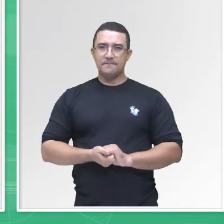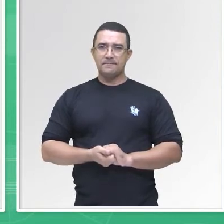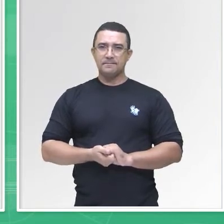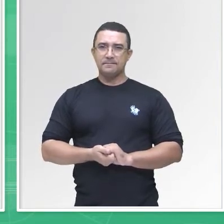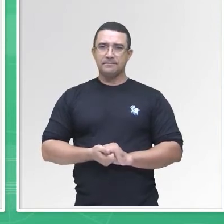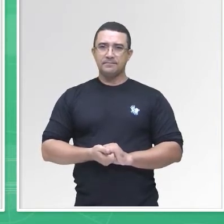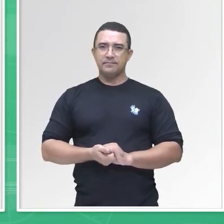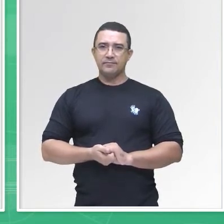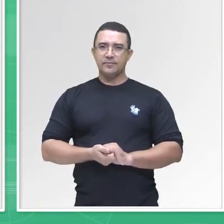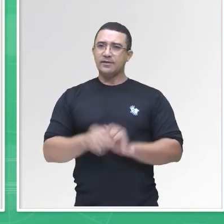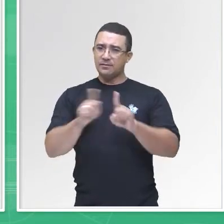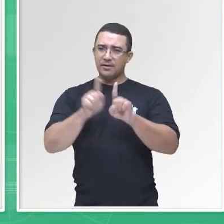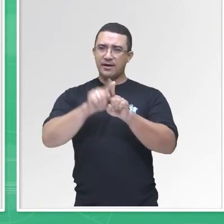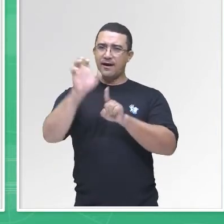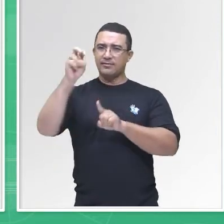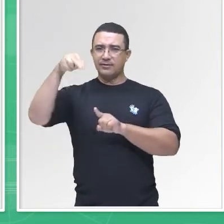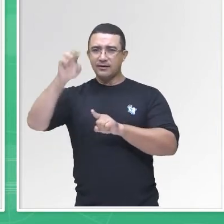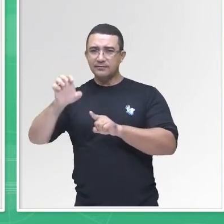la N,